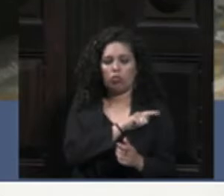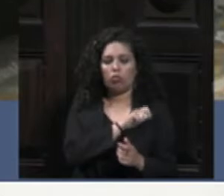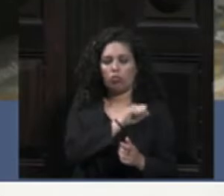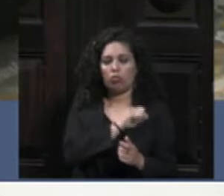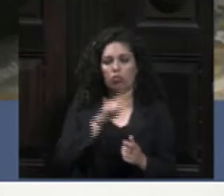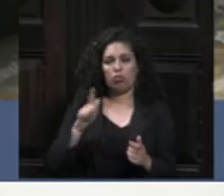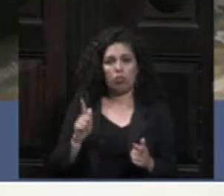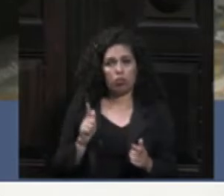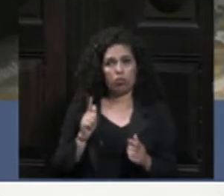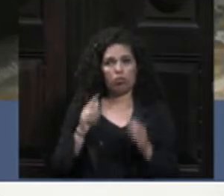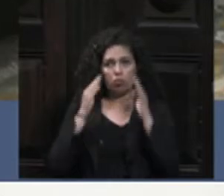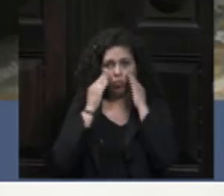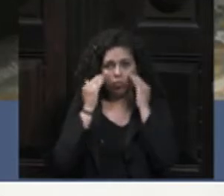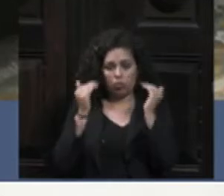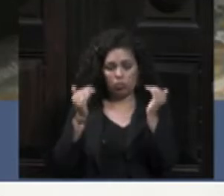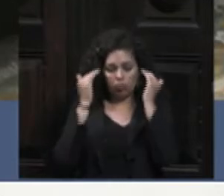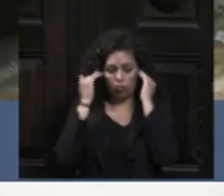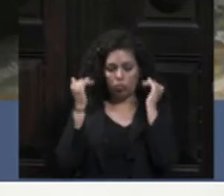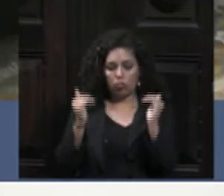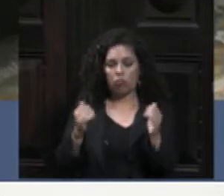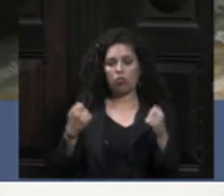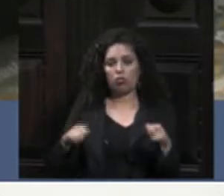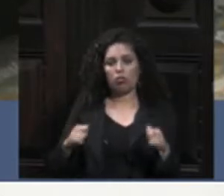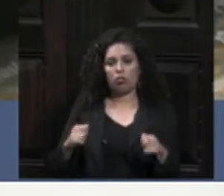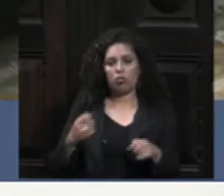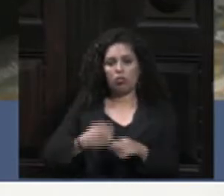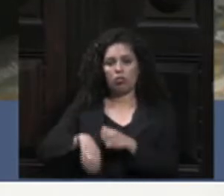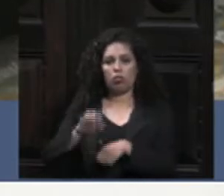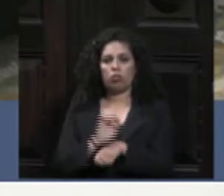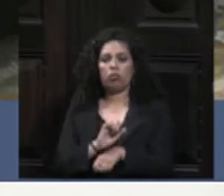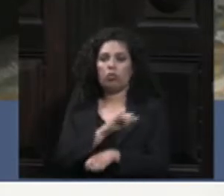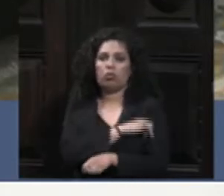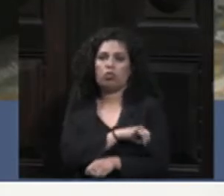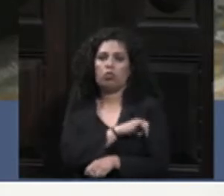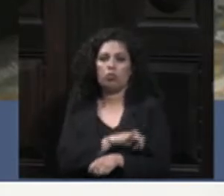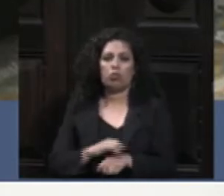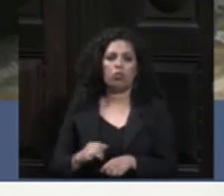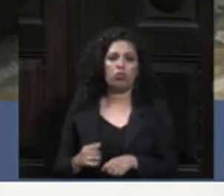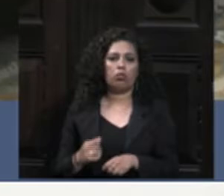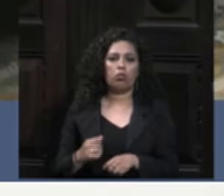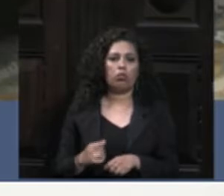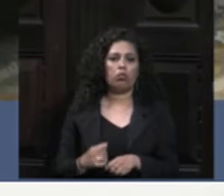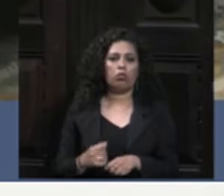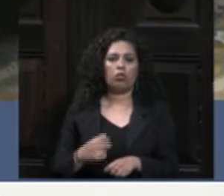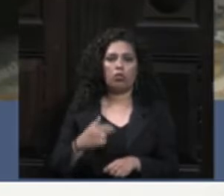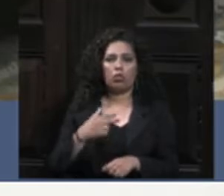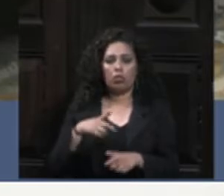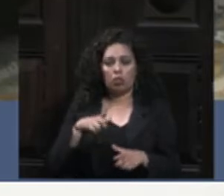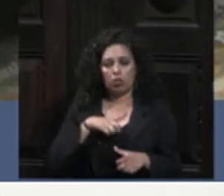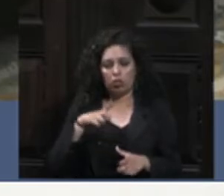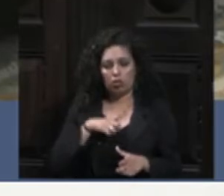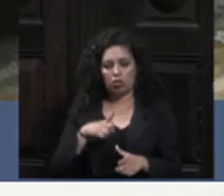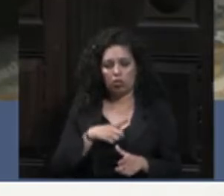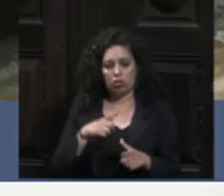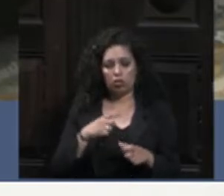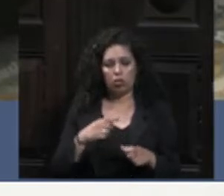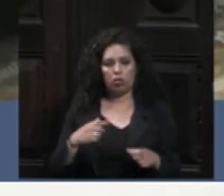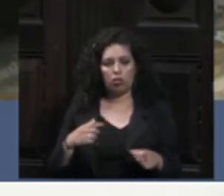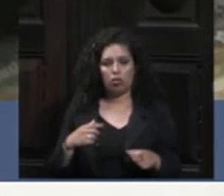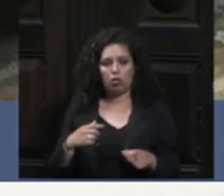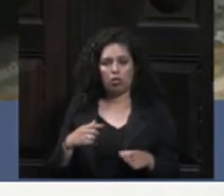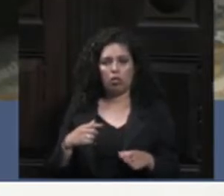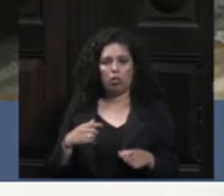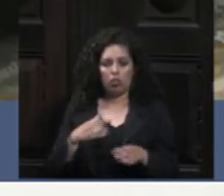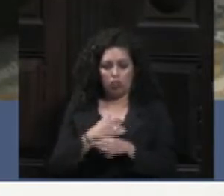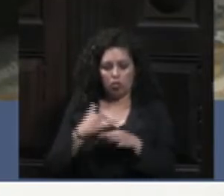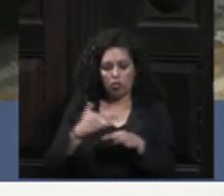profissionais, porque não dá para no estado do Rio de Janeiro, na nossa região metropolitana, termos municípios que pagam abaixo do